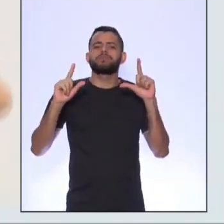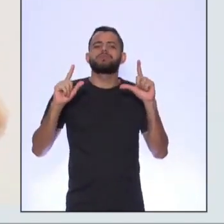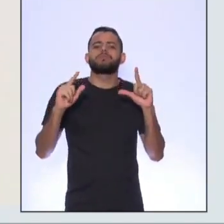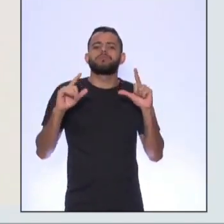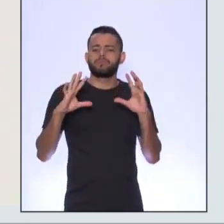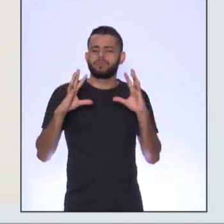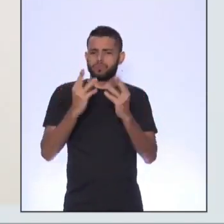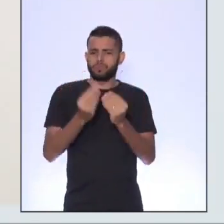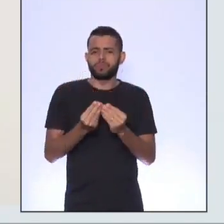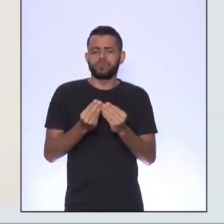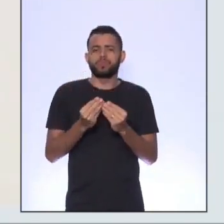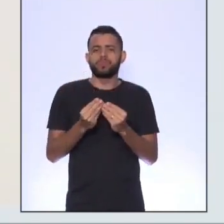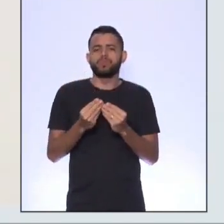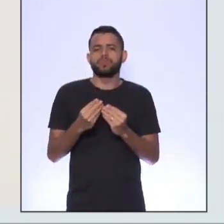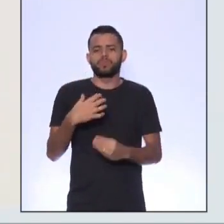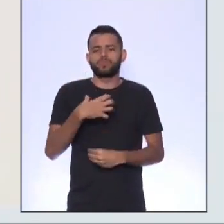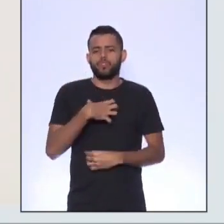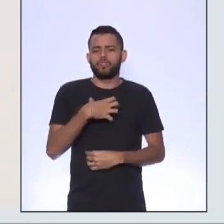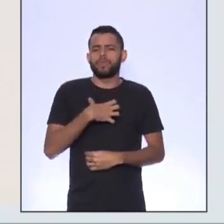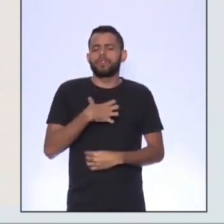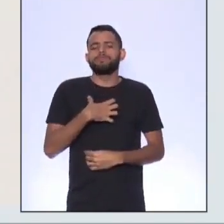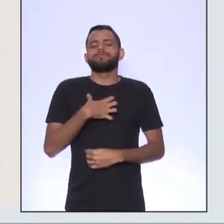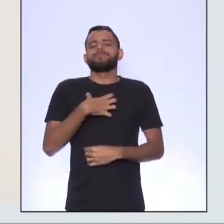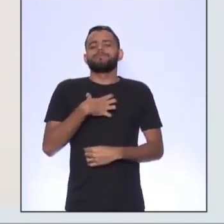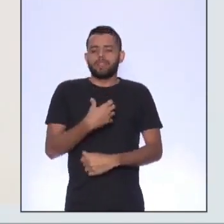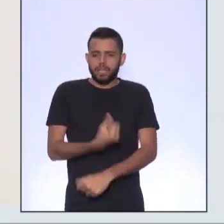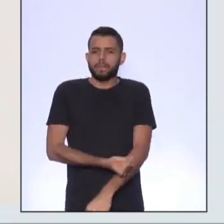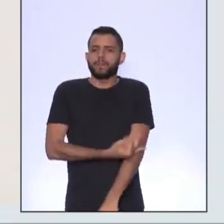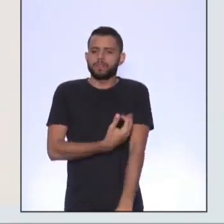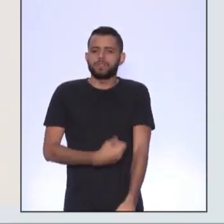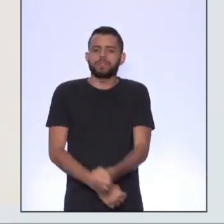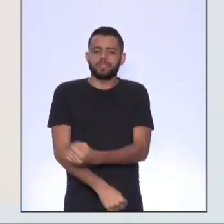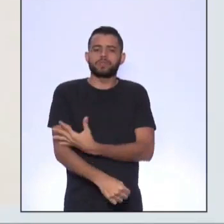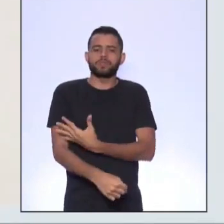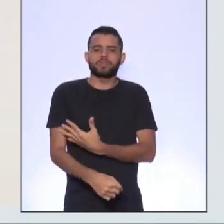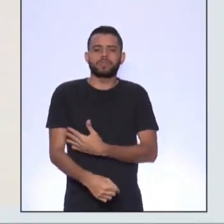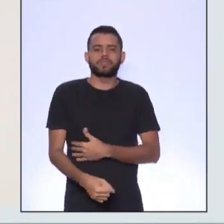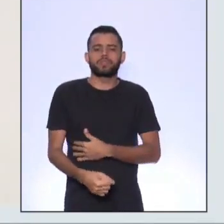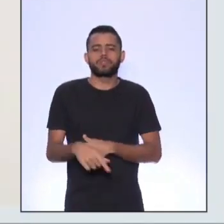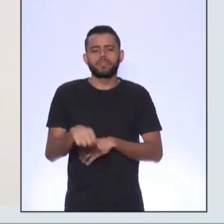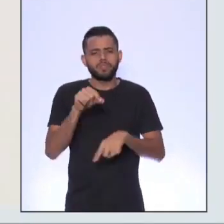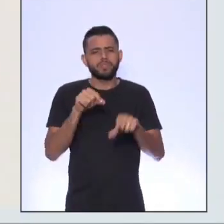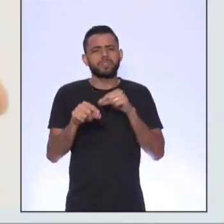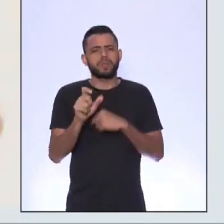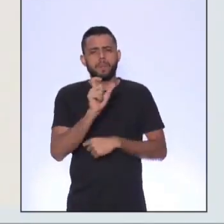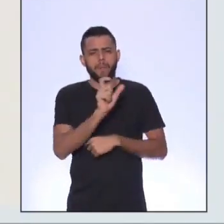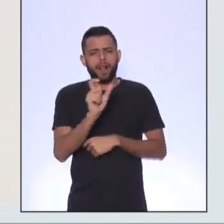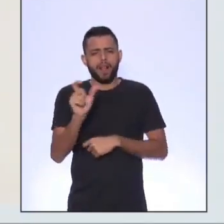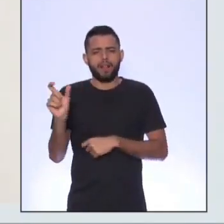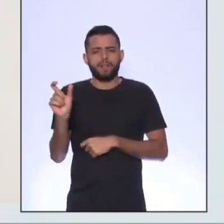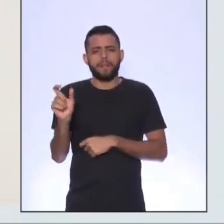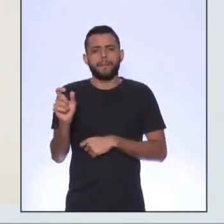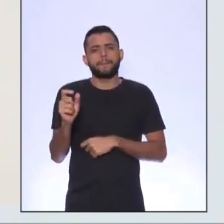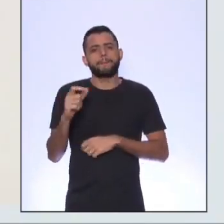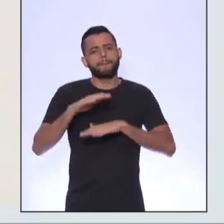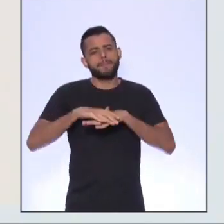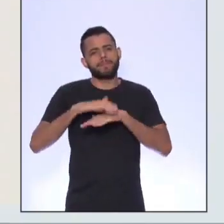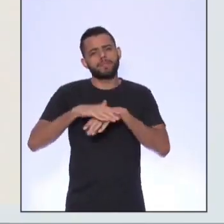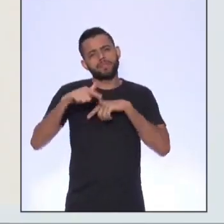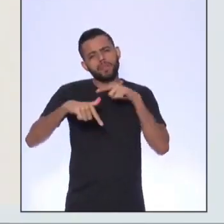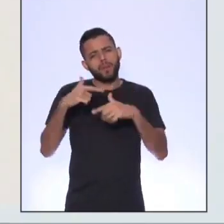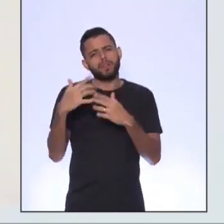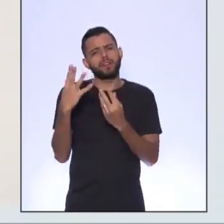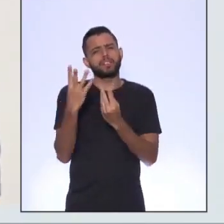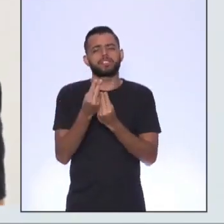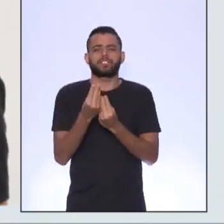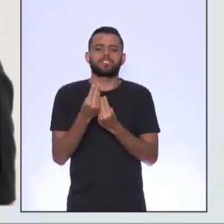tragédia, de maneira a comover, a emocionar as pessoas. Seleciona palavras, faz um trabalho artístico com a linguagem,